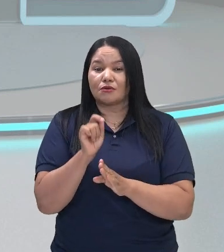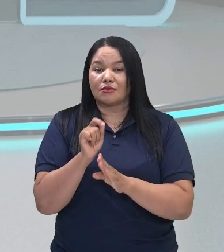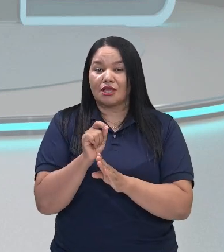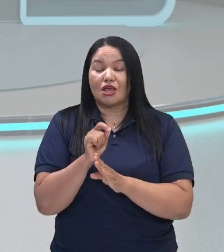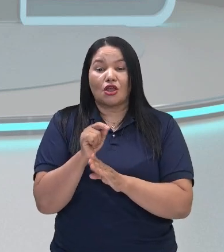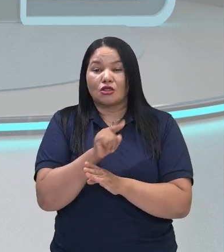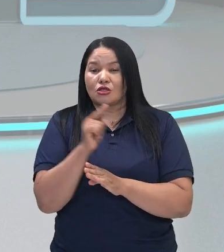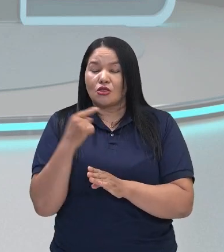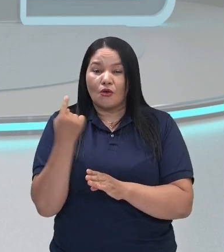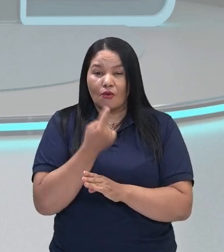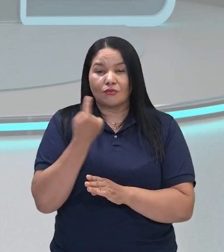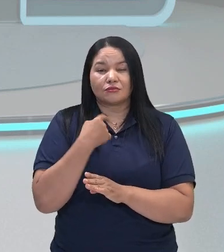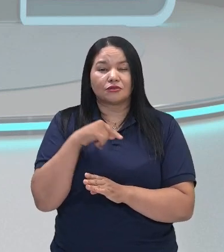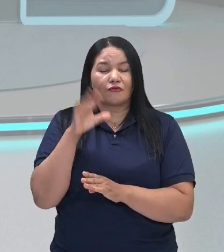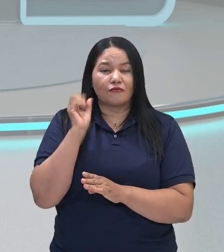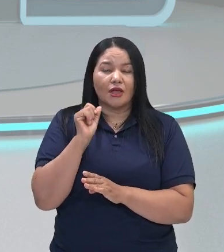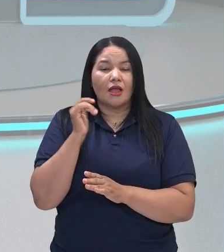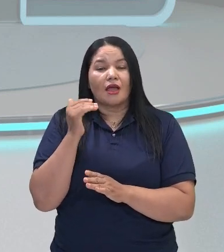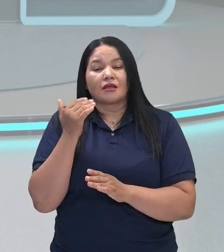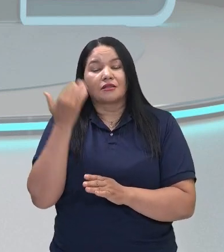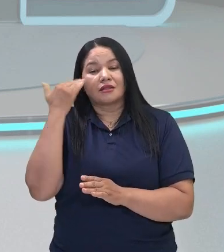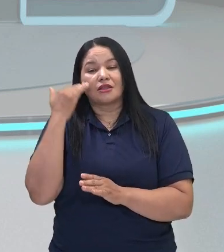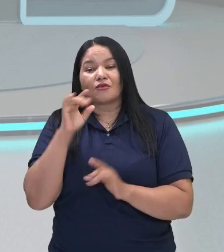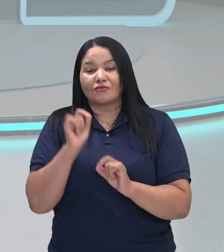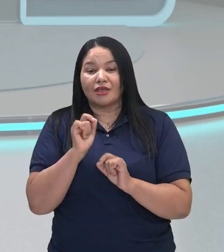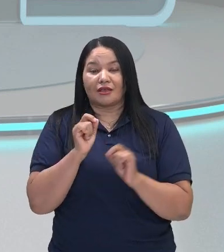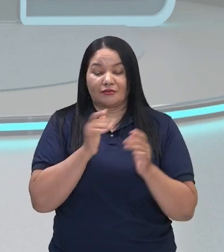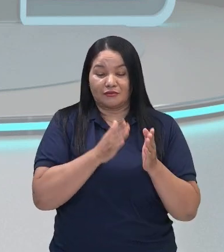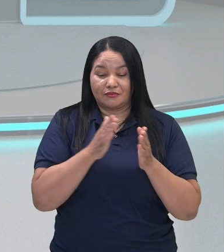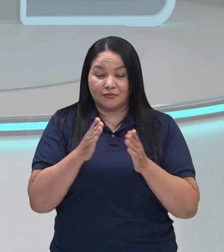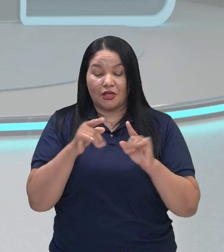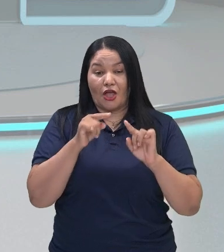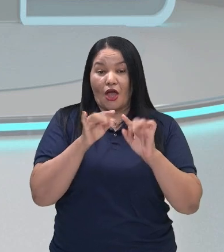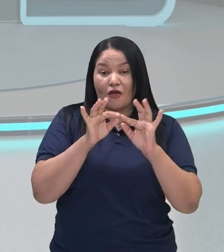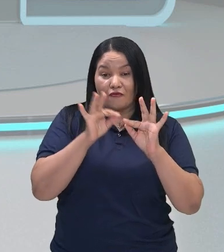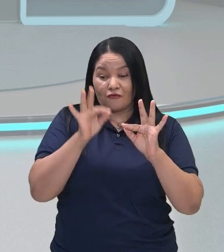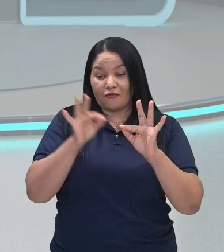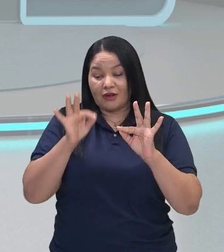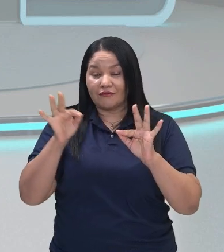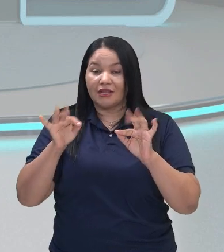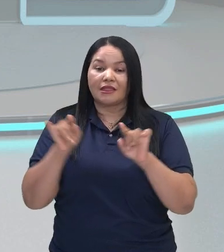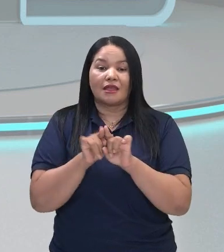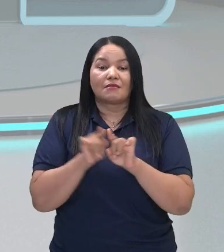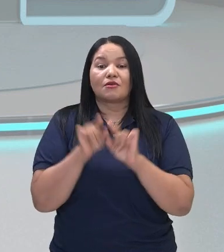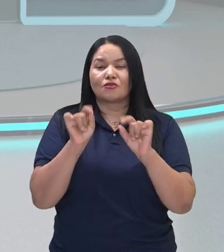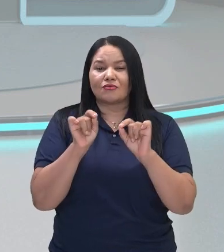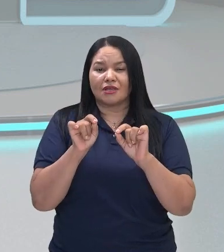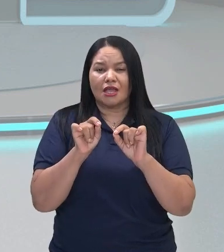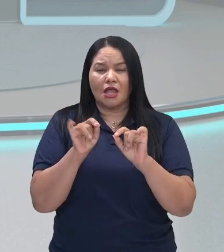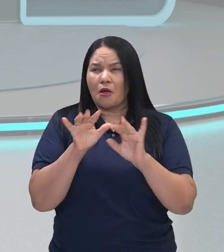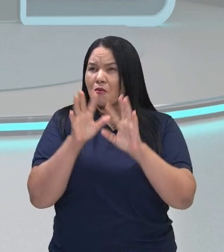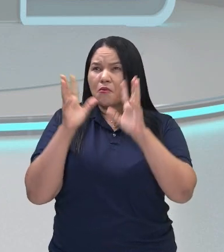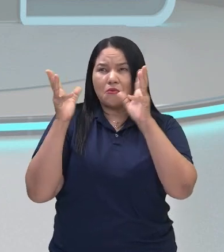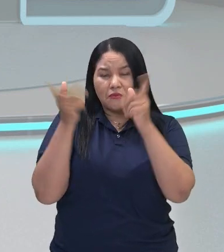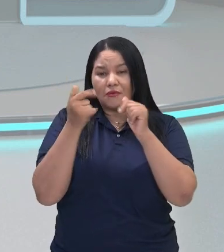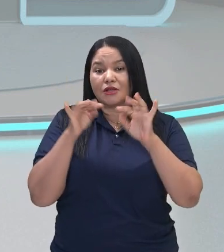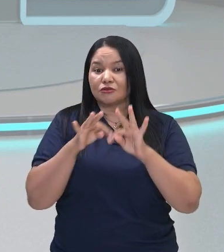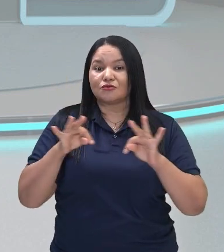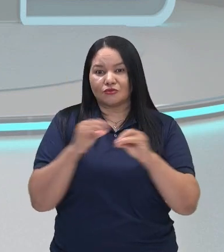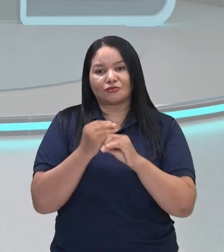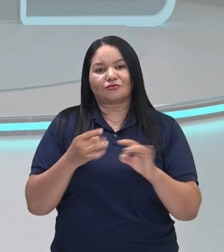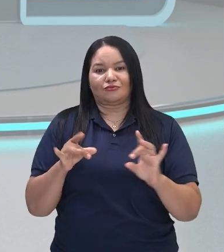uma frequência, que não é só algo simples, mas também aquilo que ressoa no universo.